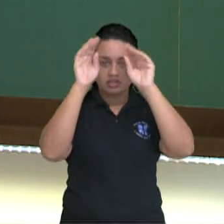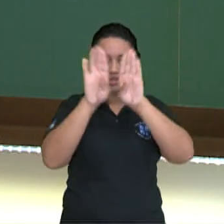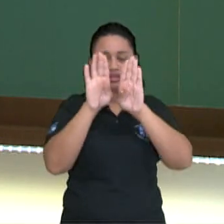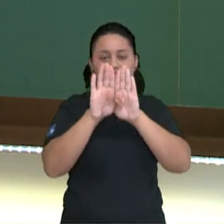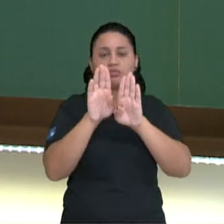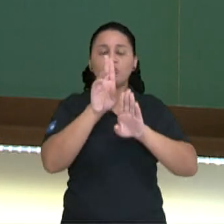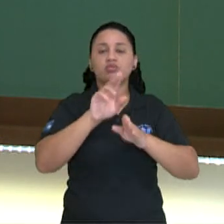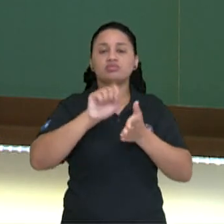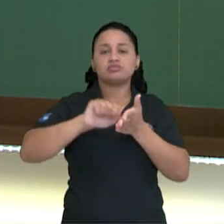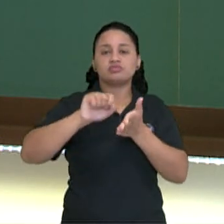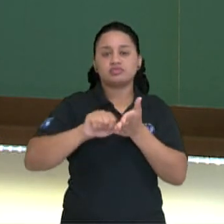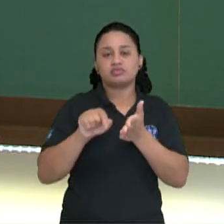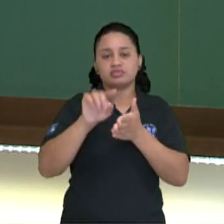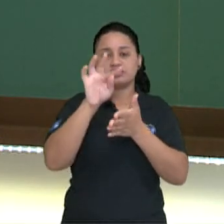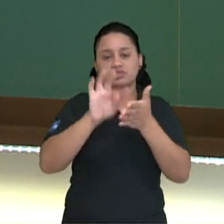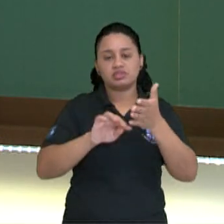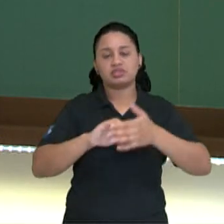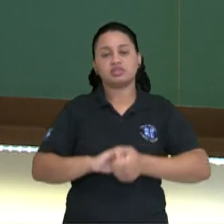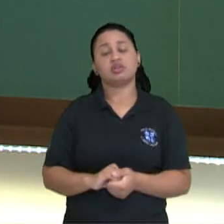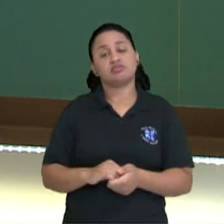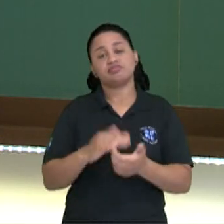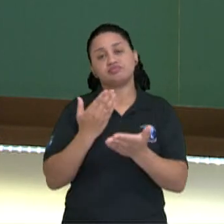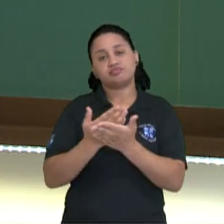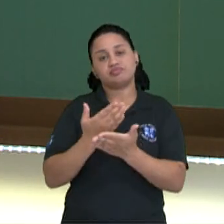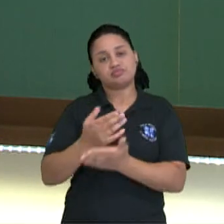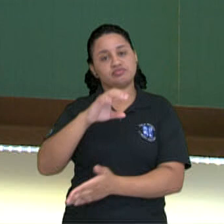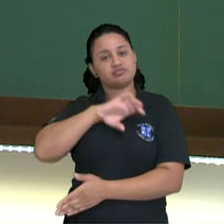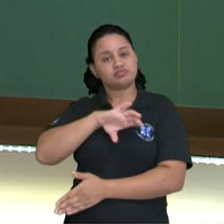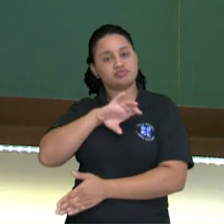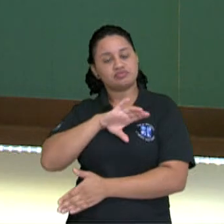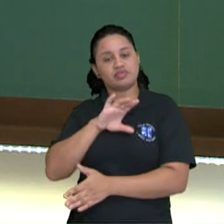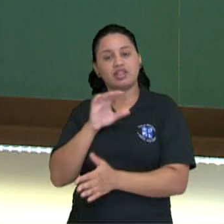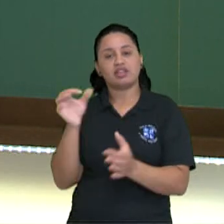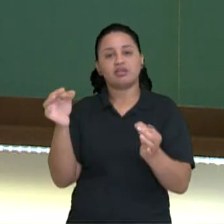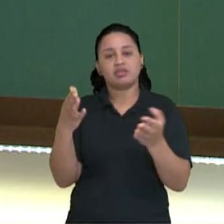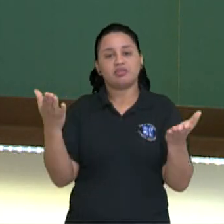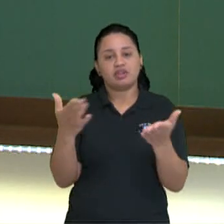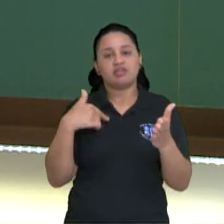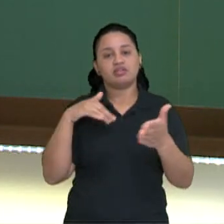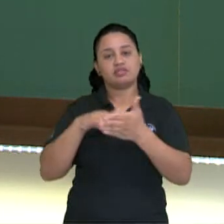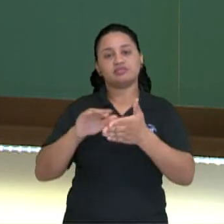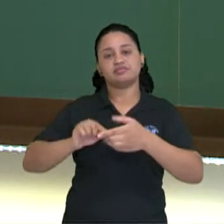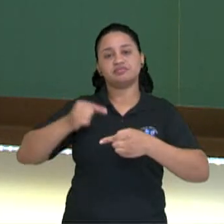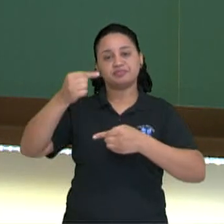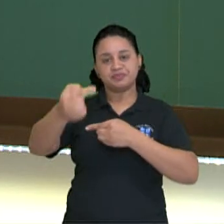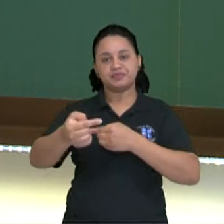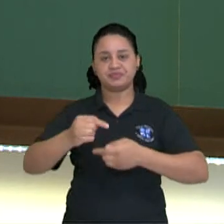Esta foi mais uma aula de língua portuguesa. Ficamos por aqui. Até breve.